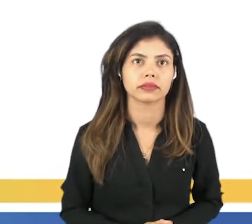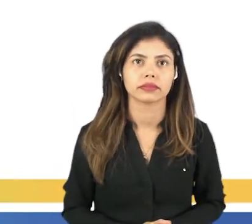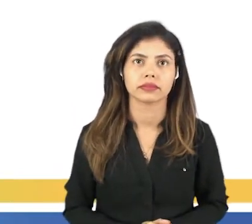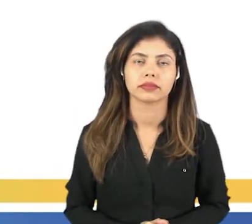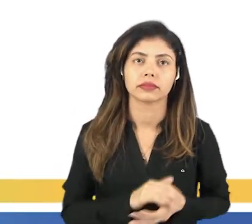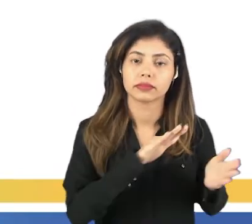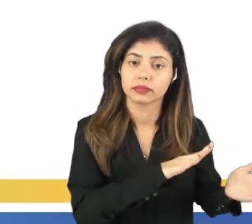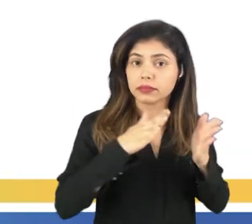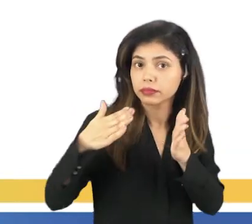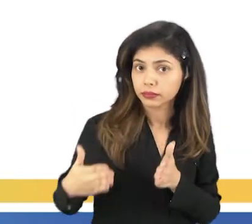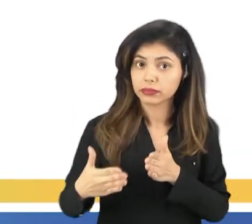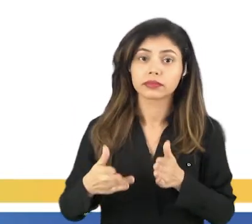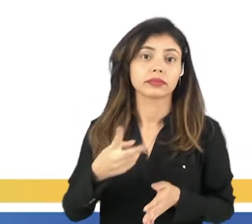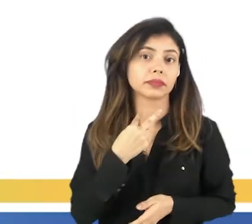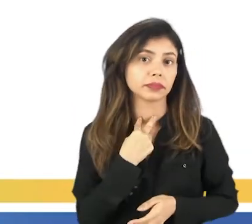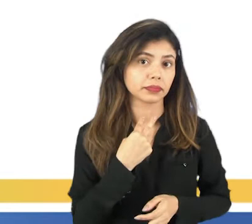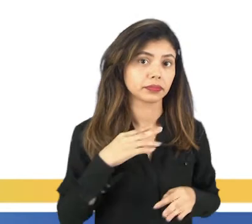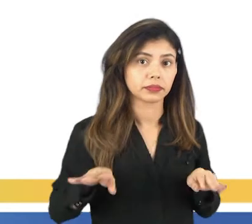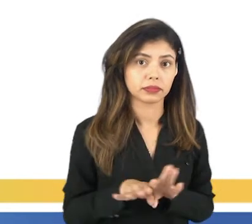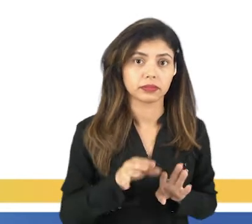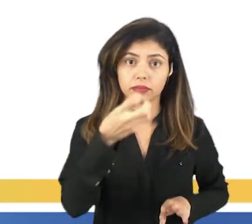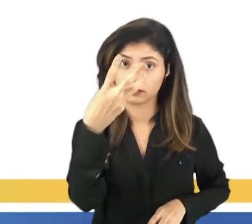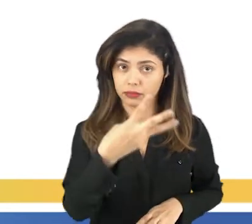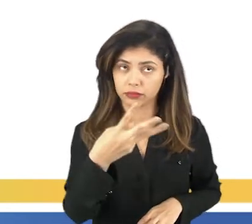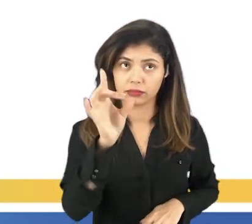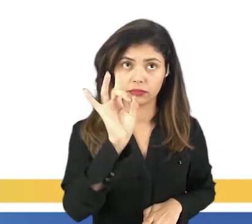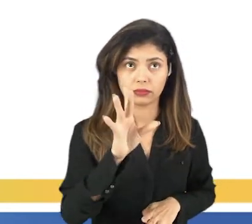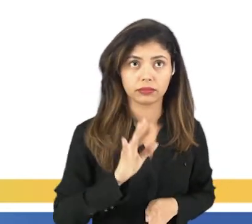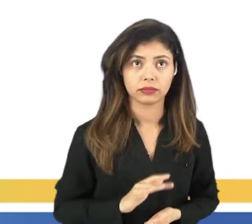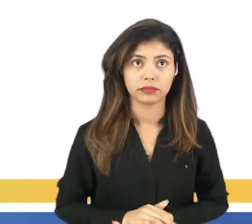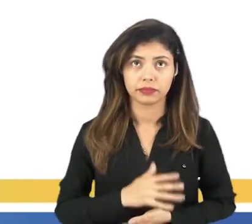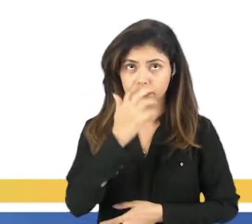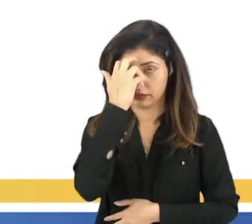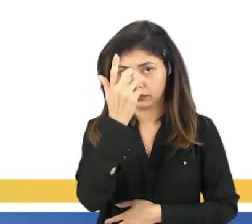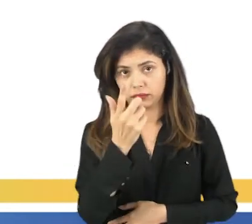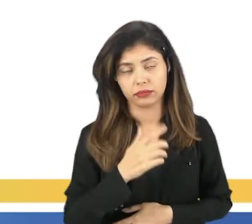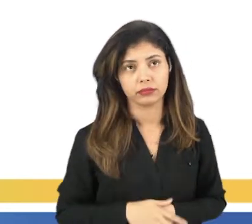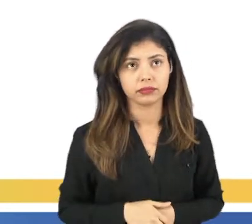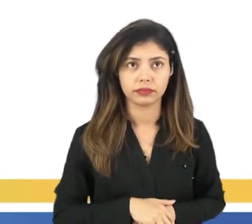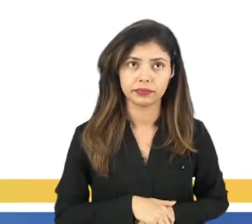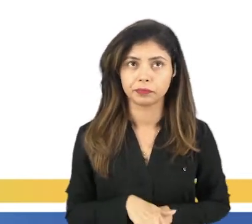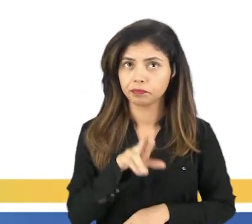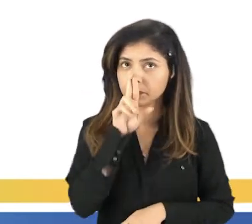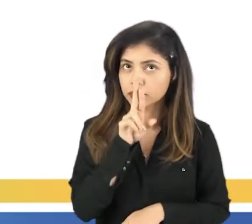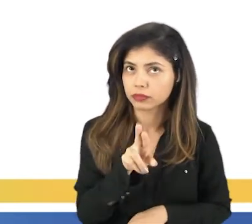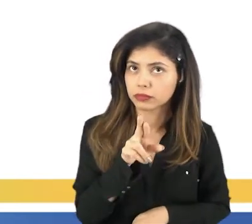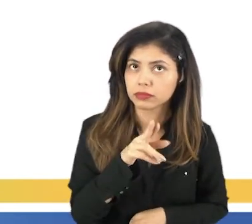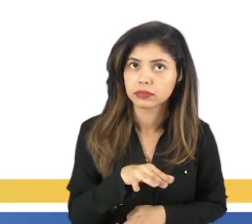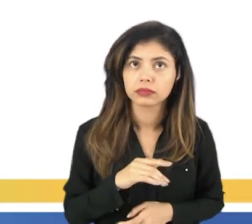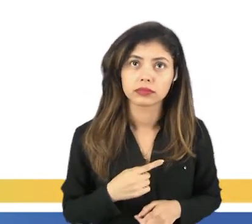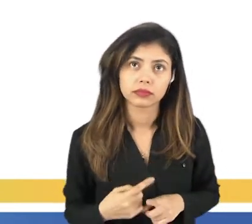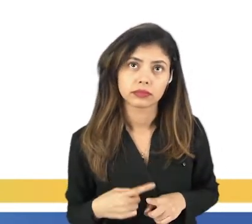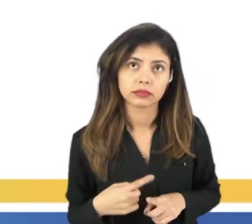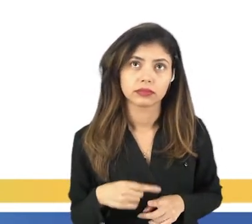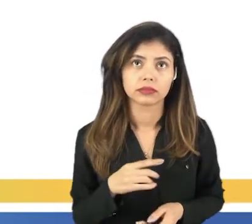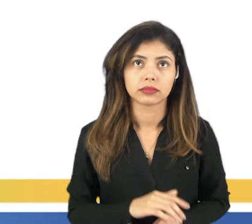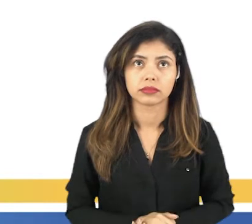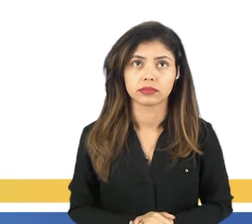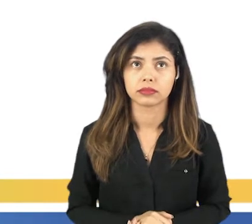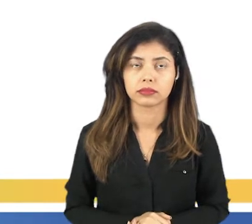a parte que foi ocupada foram apenas 3. Então, essa daí está muito fácil, já está dando a resposta. Porque olha só a minha